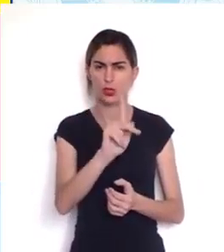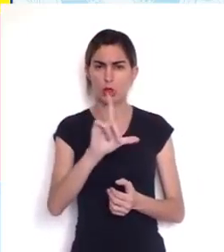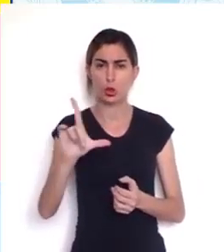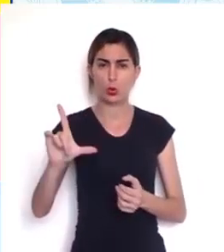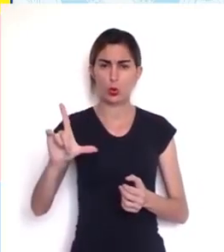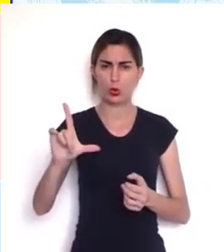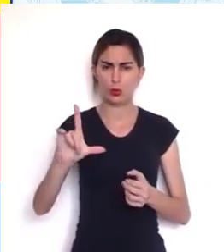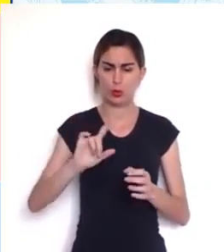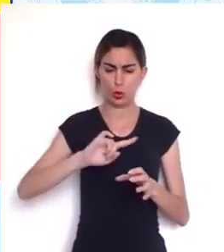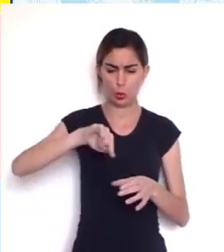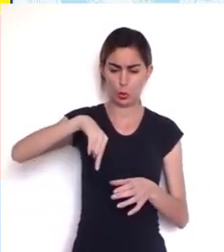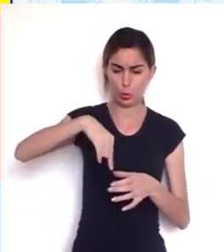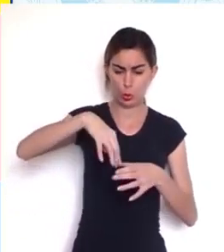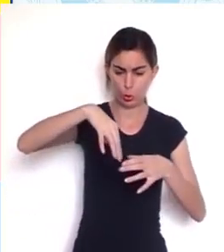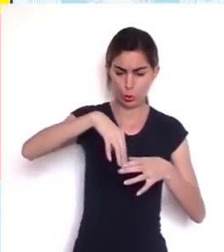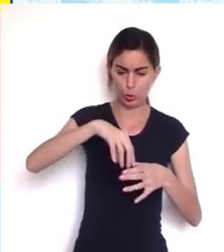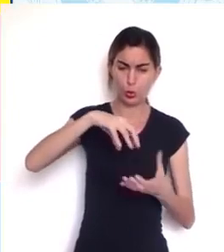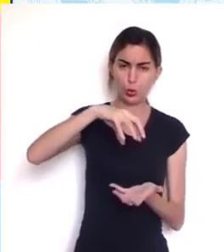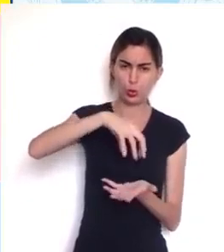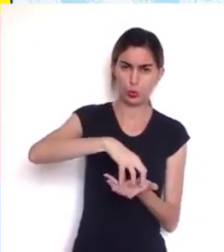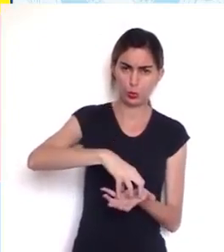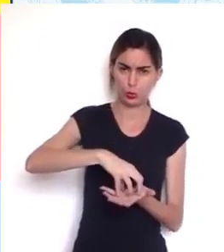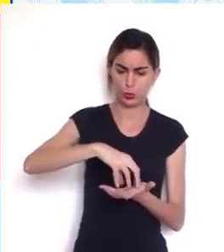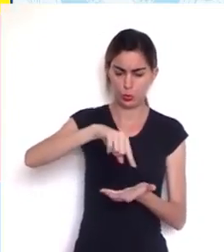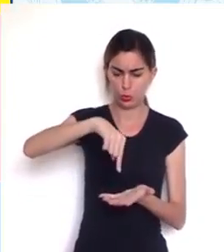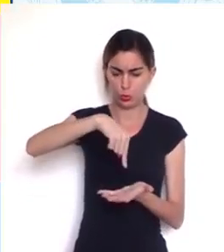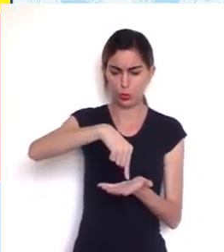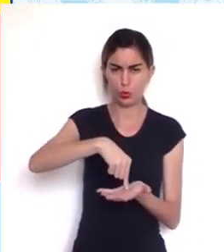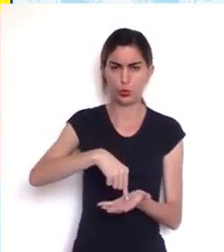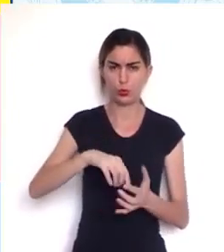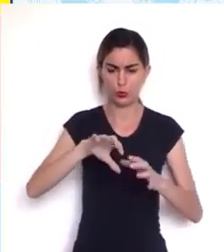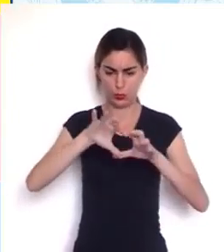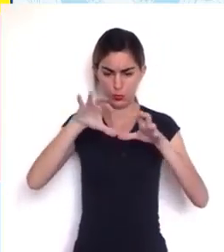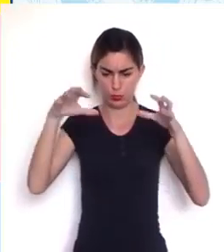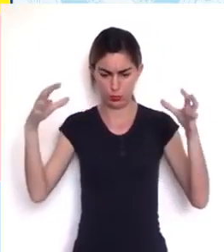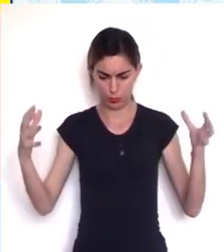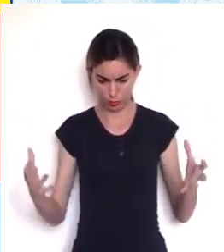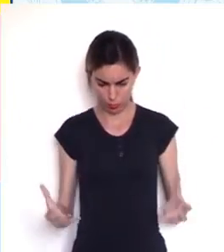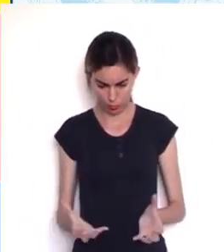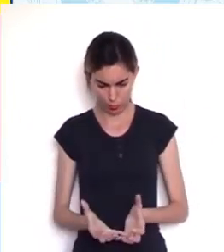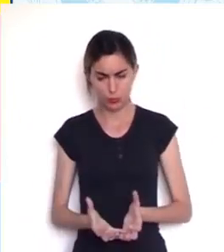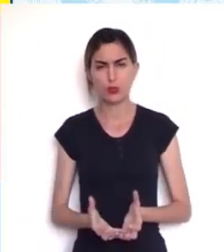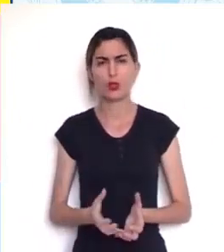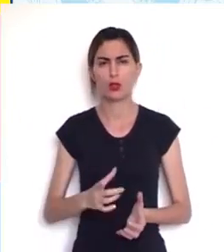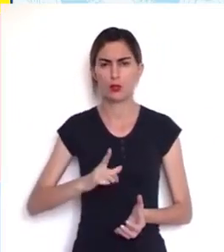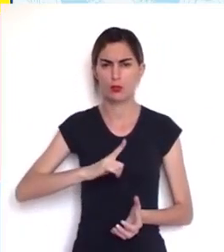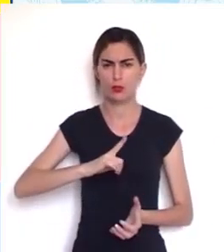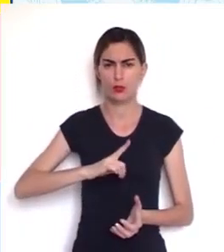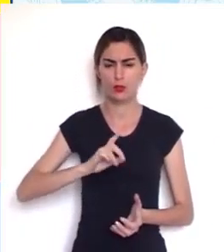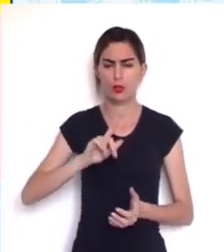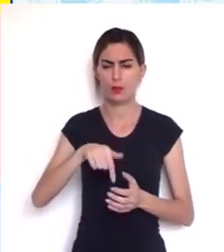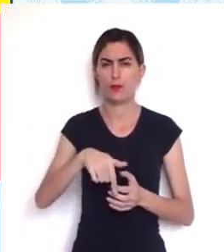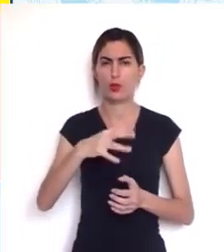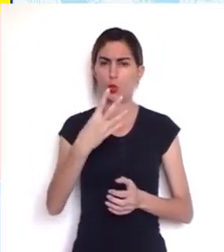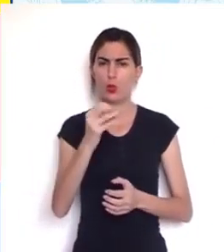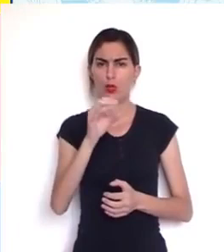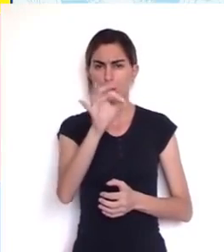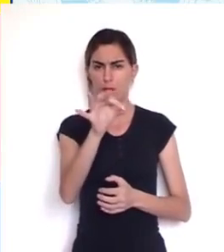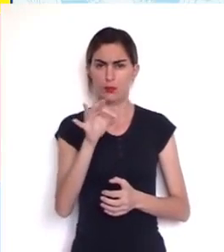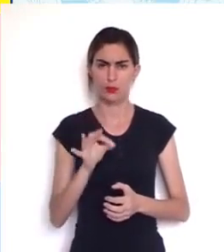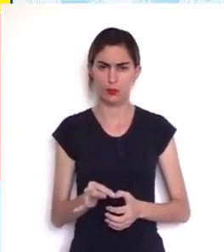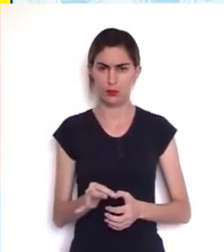em direção ao núcleo da Terra. A crosta continental ela corresponde